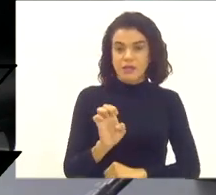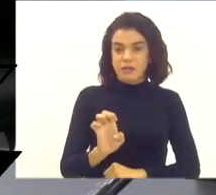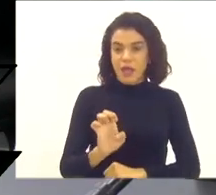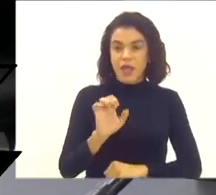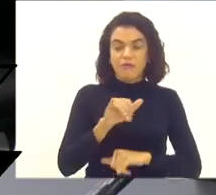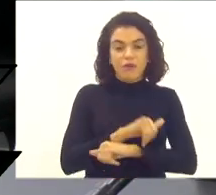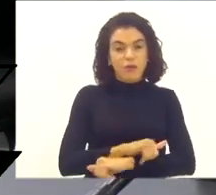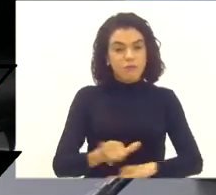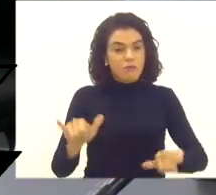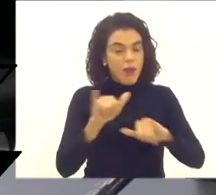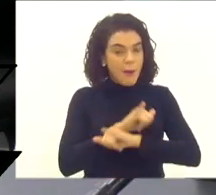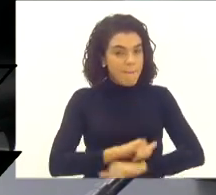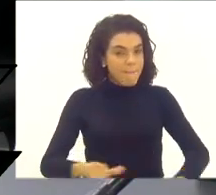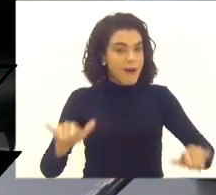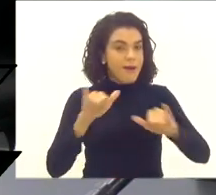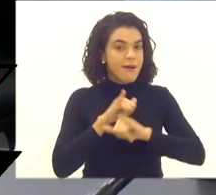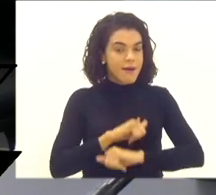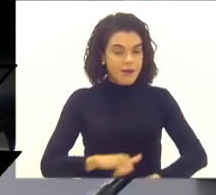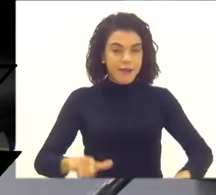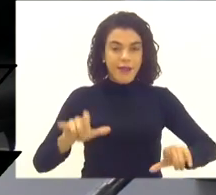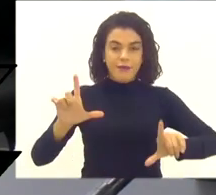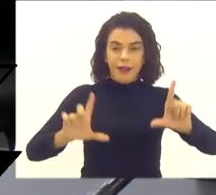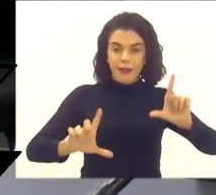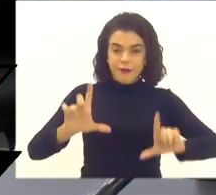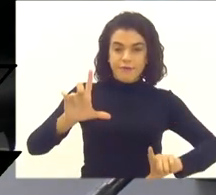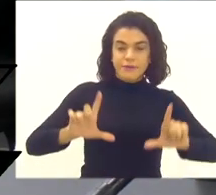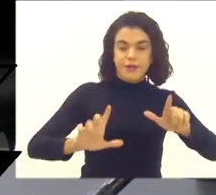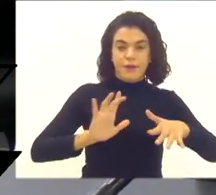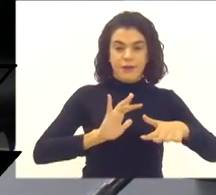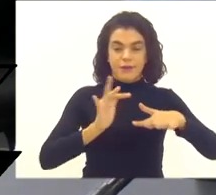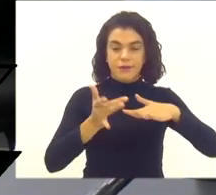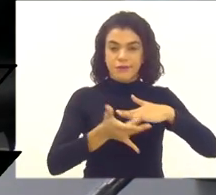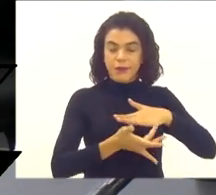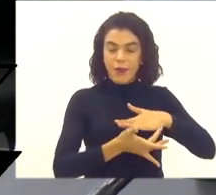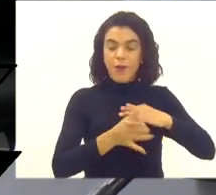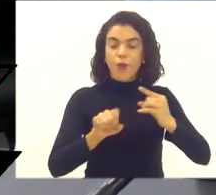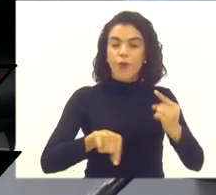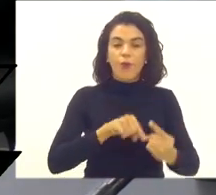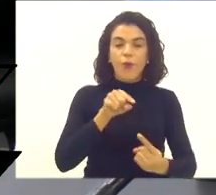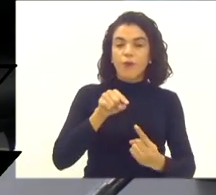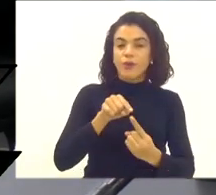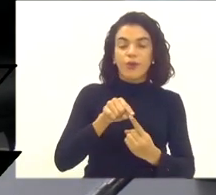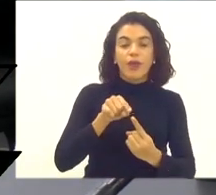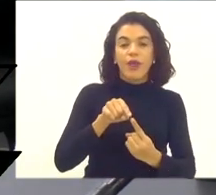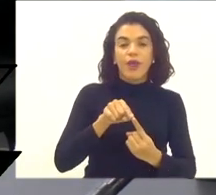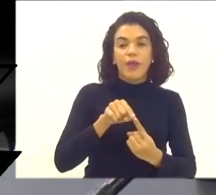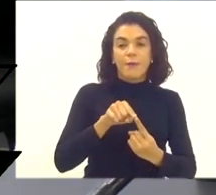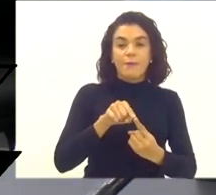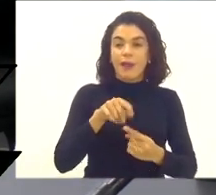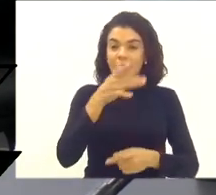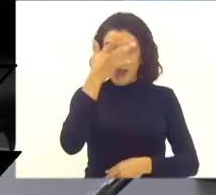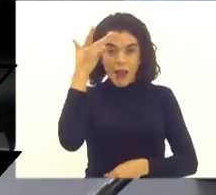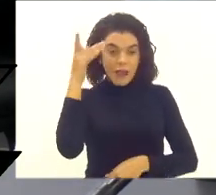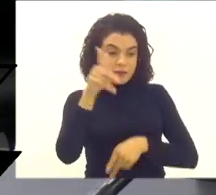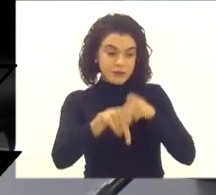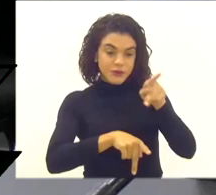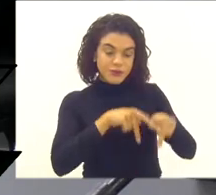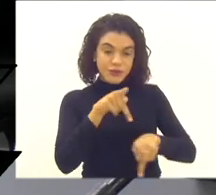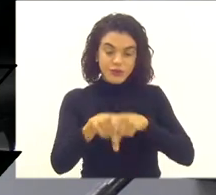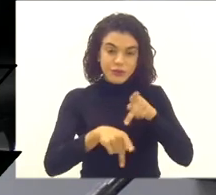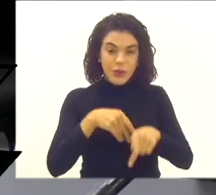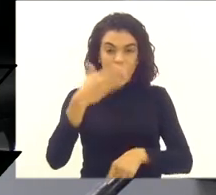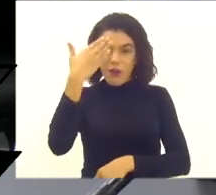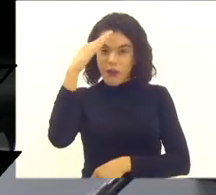uma campanha pública né Para que eu acho que foi é importante para que o público mesmo externo né